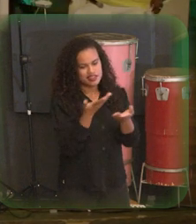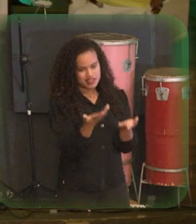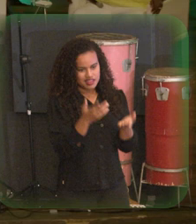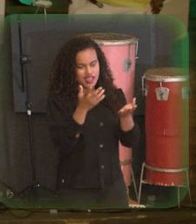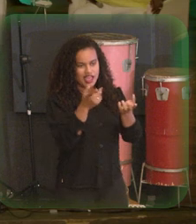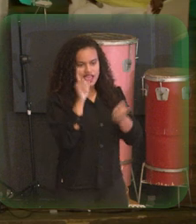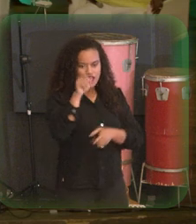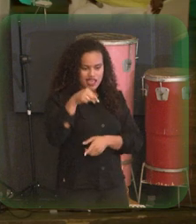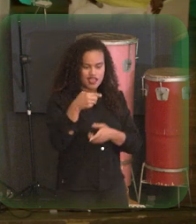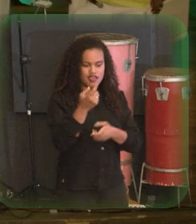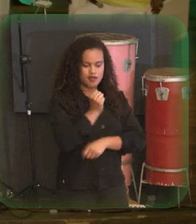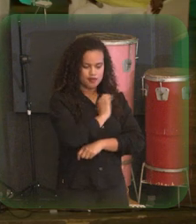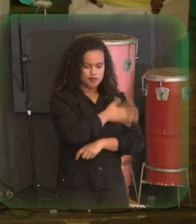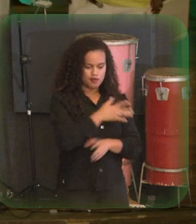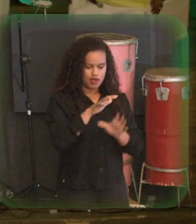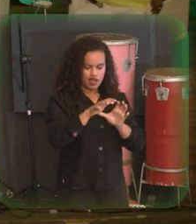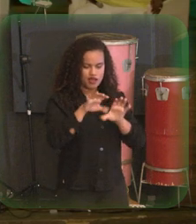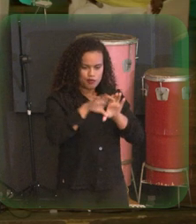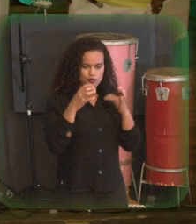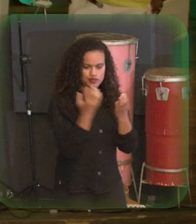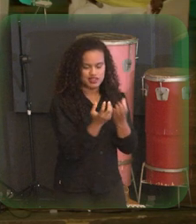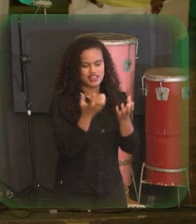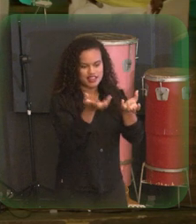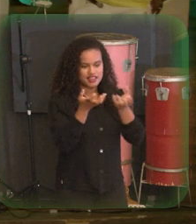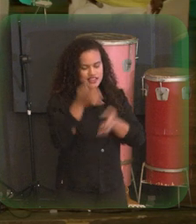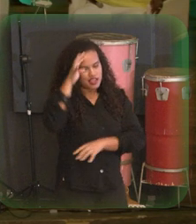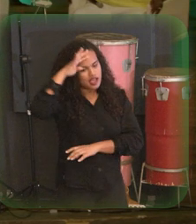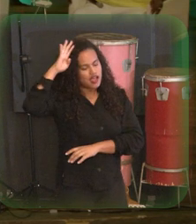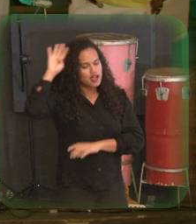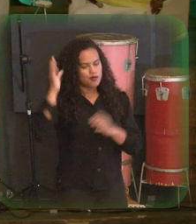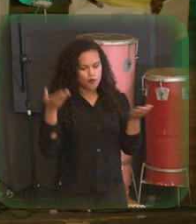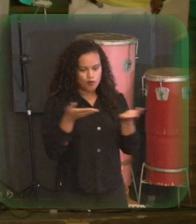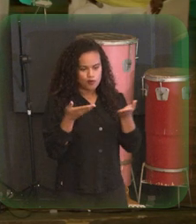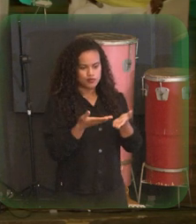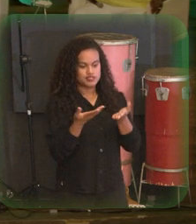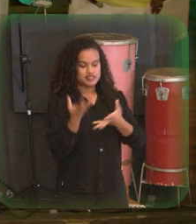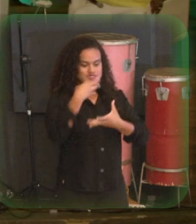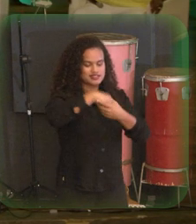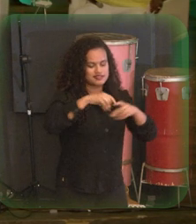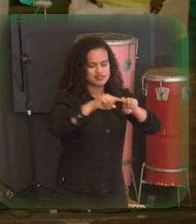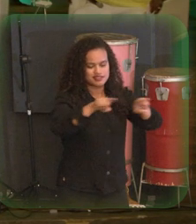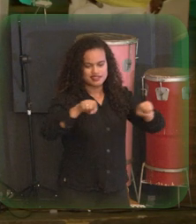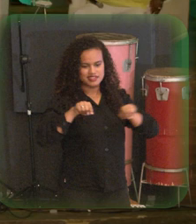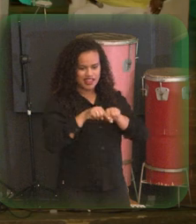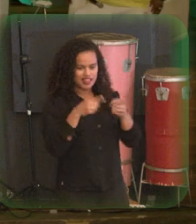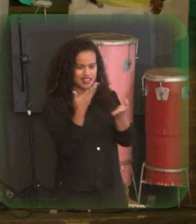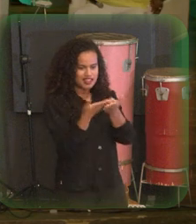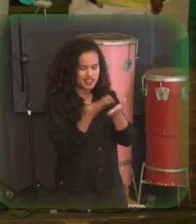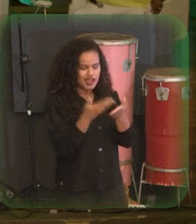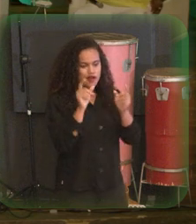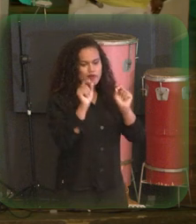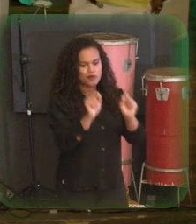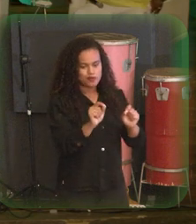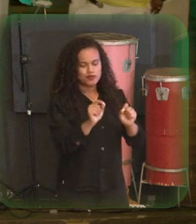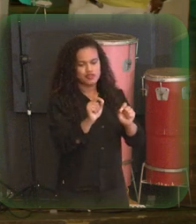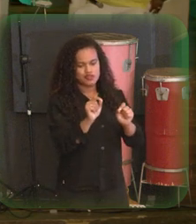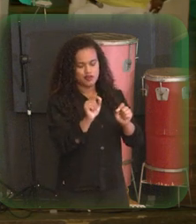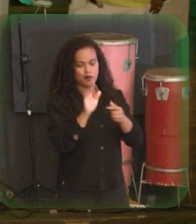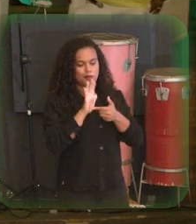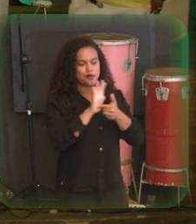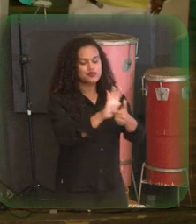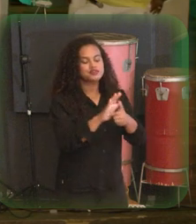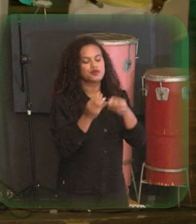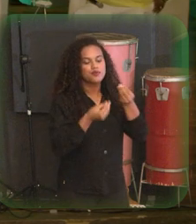comunidade acadêmica hoje, né, que possa, principalmente na sala de aula, nas salas de aula, trazer aspectos da